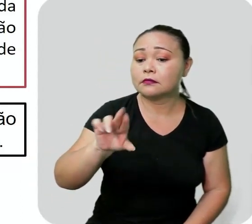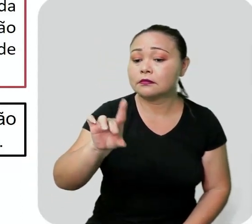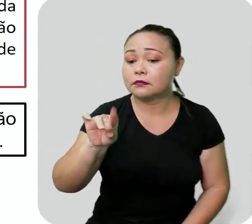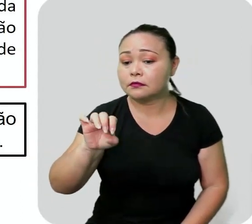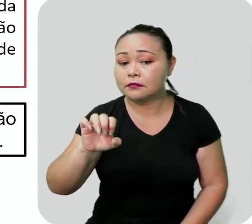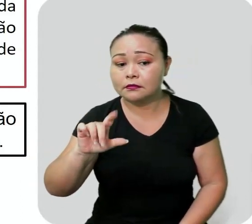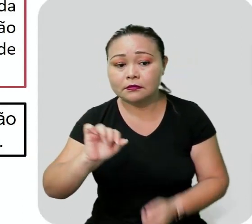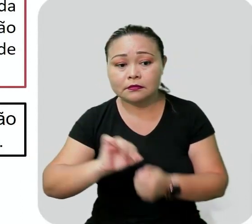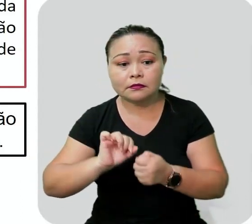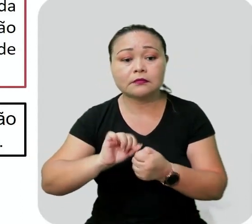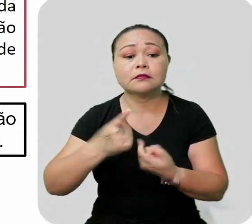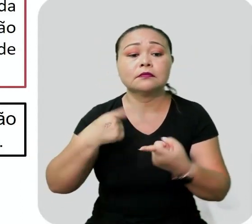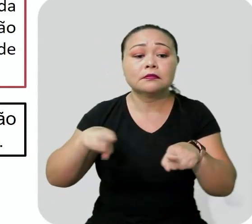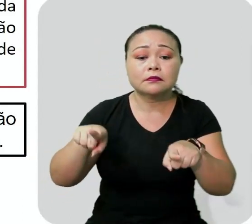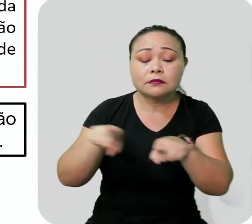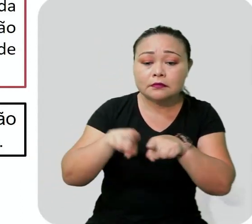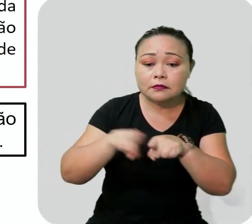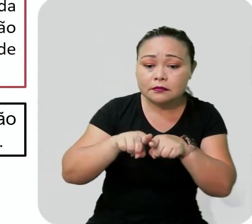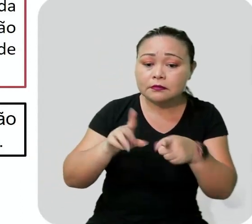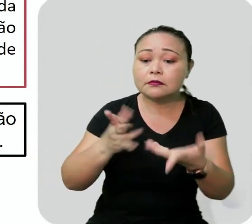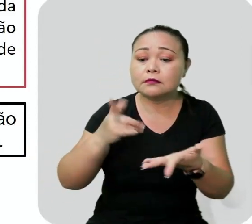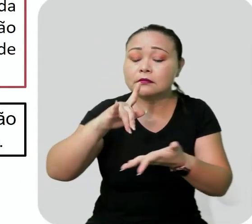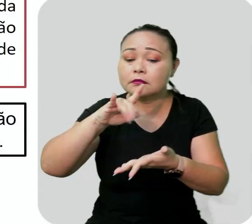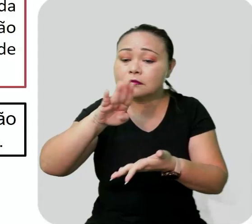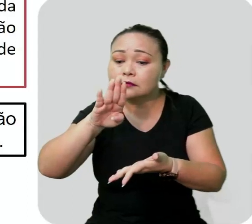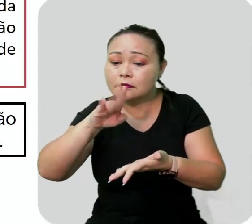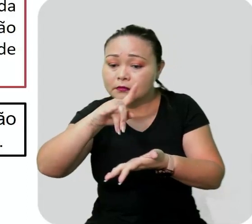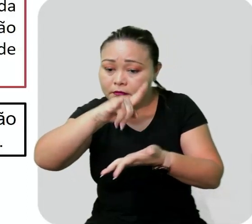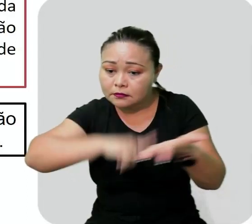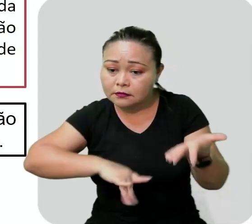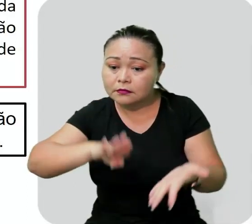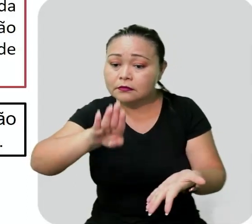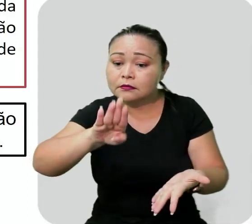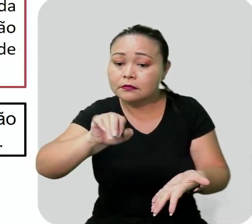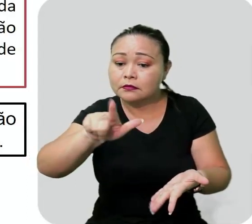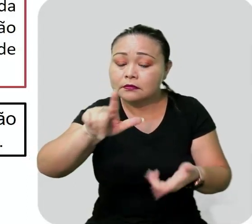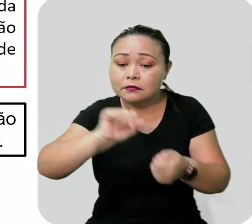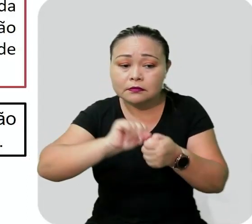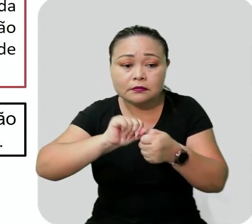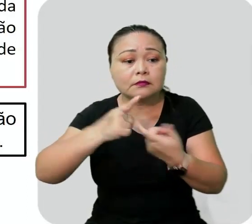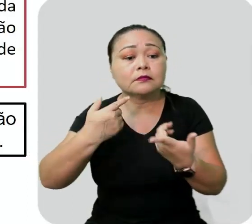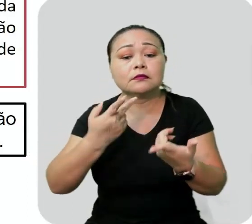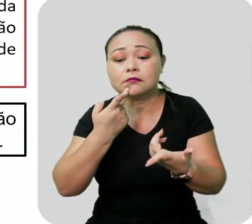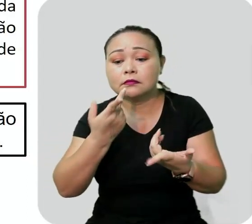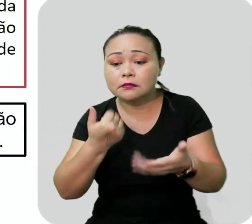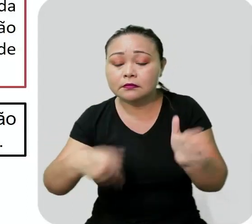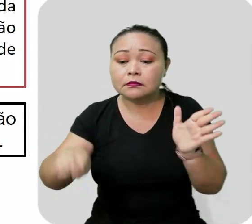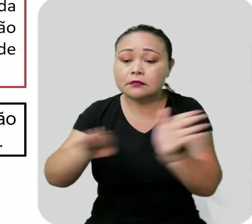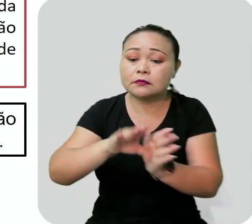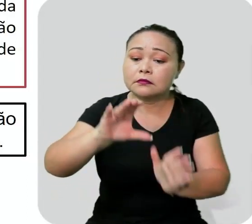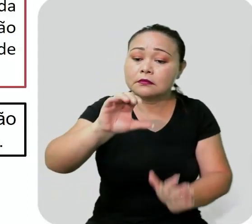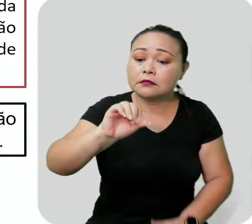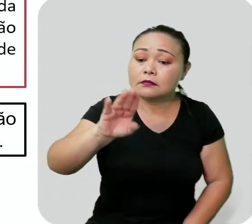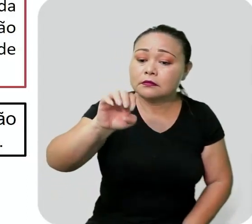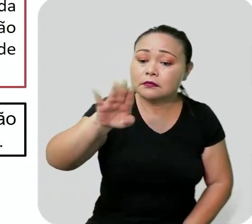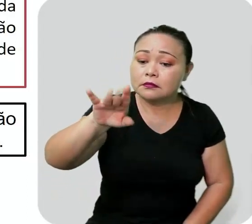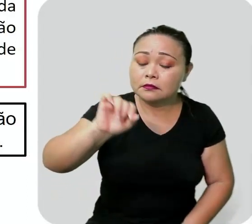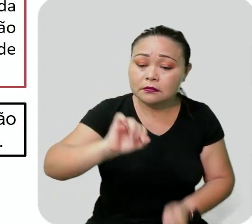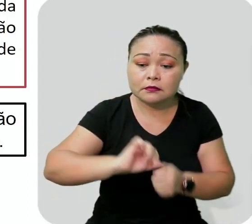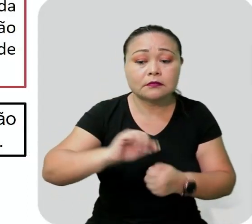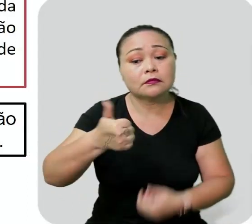bula intercoiteira, também falamos sobre a chegada de Colombo na América em